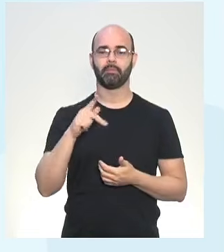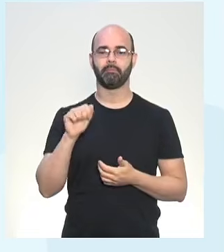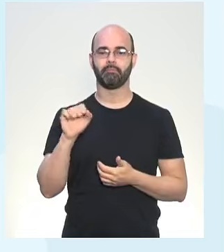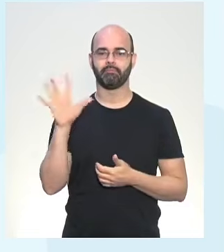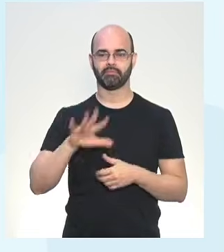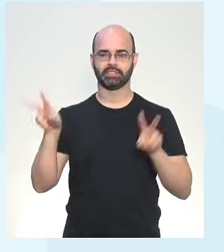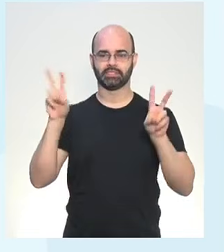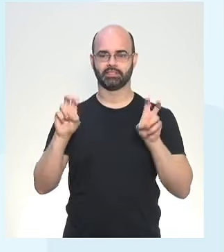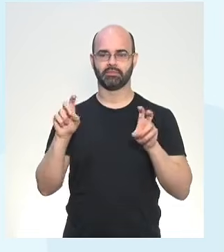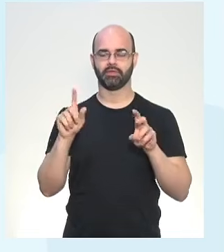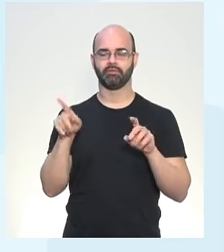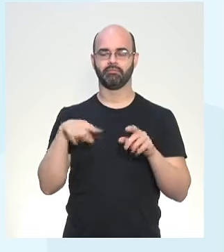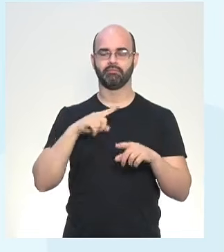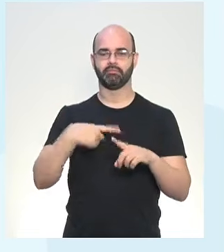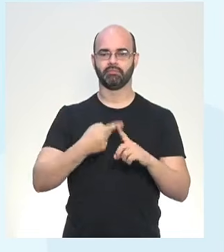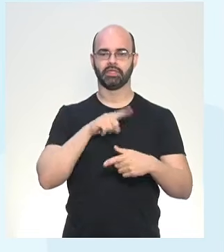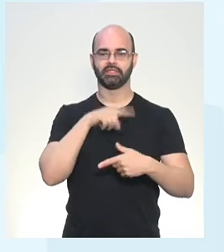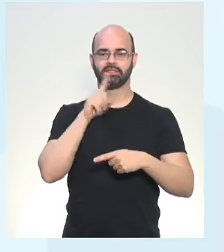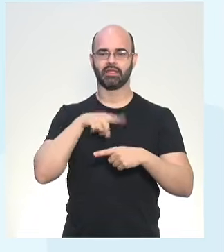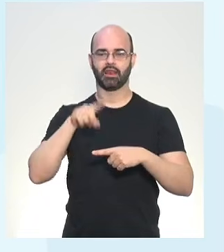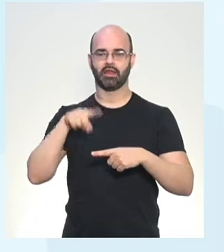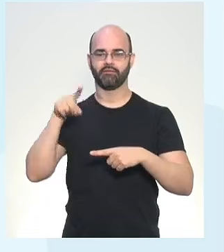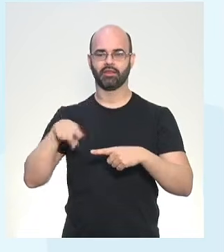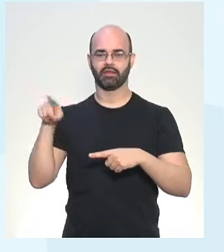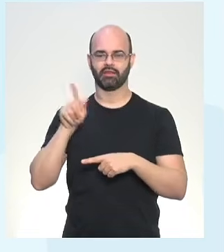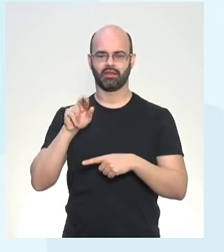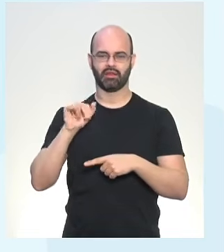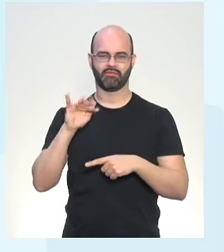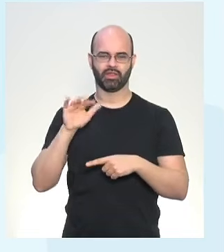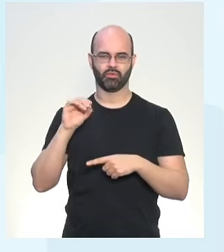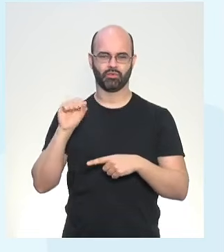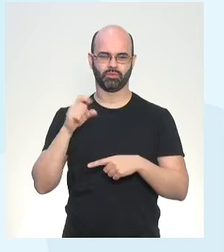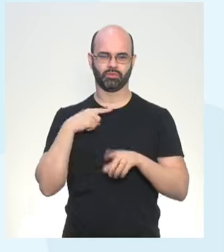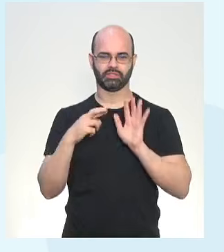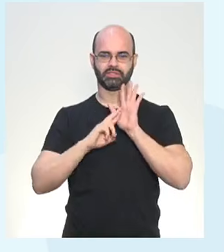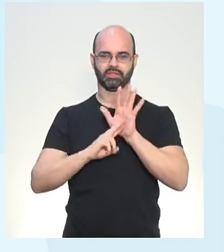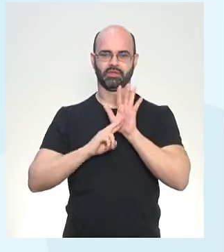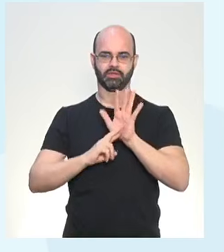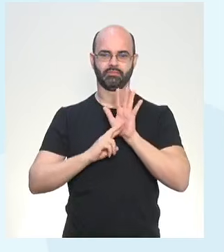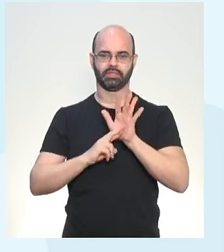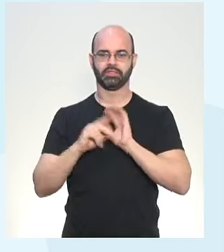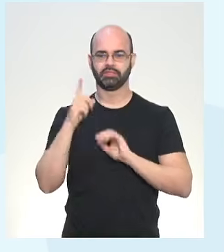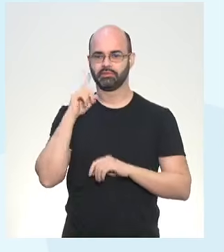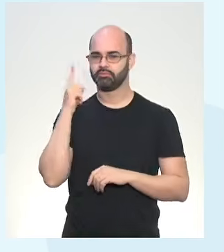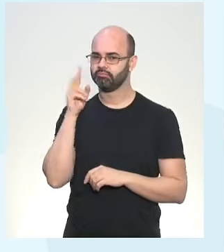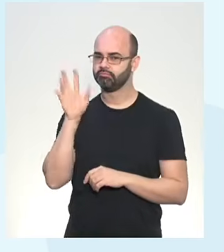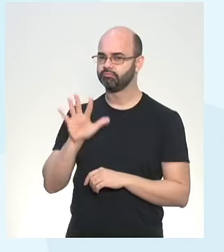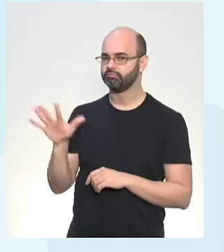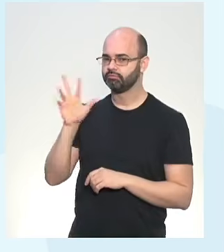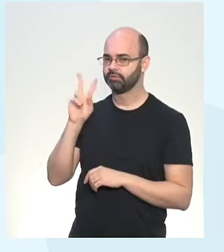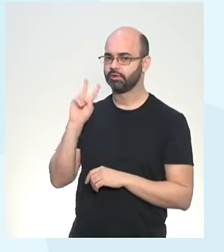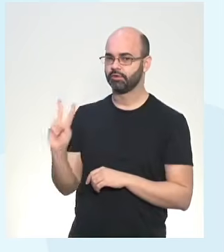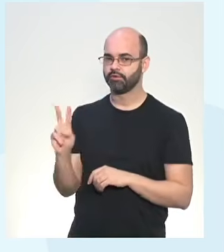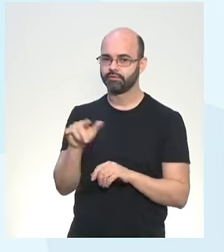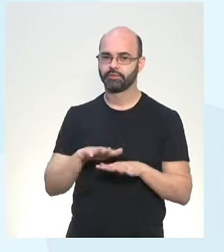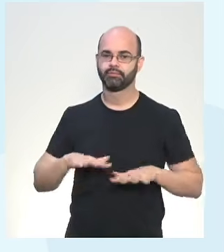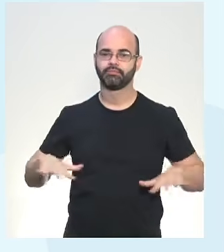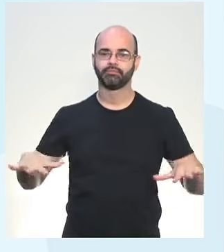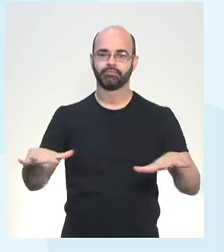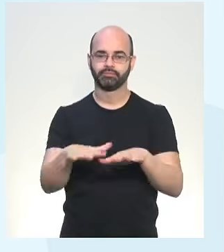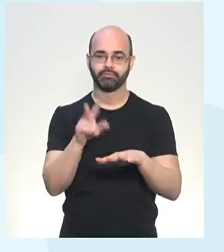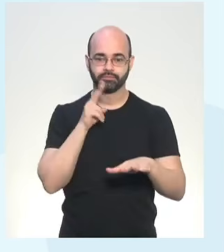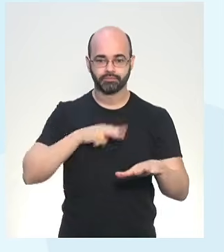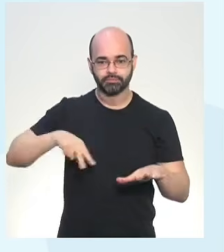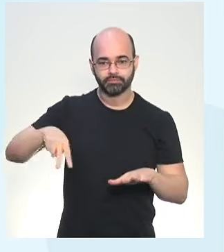representações gráficas. A unidade temática será formas de representação e pensamento espacial, e o objeto